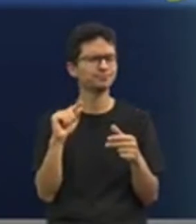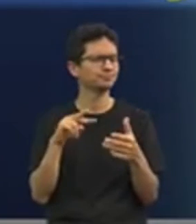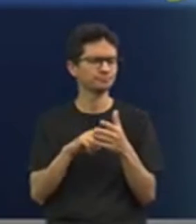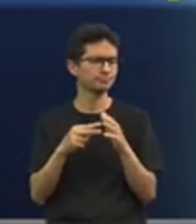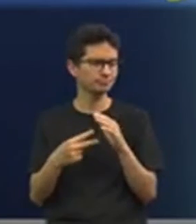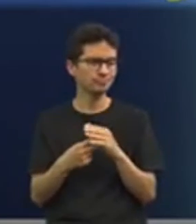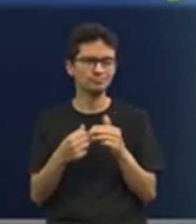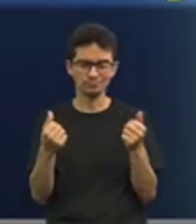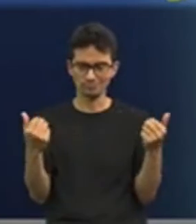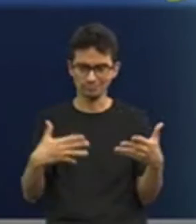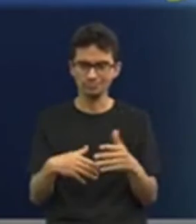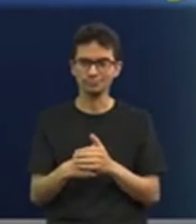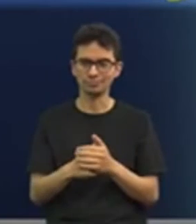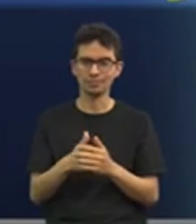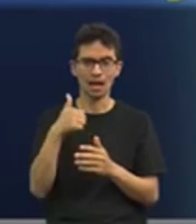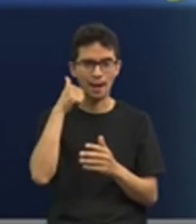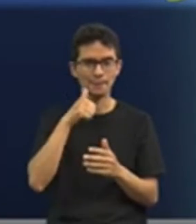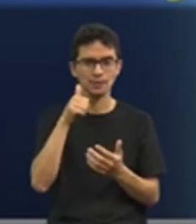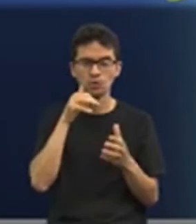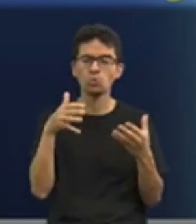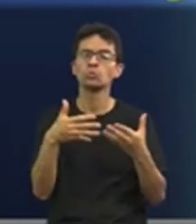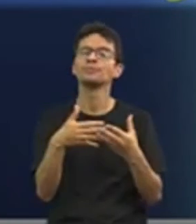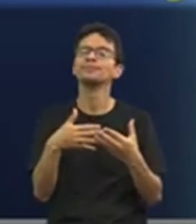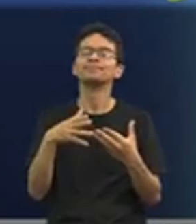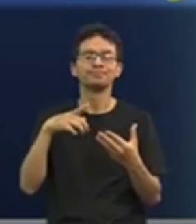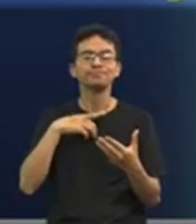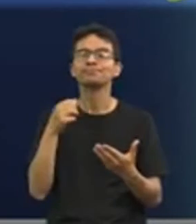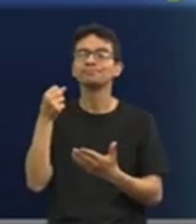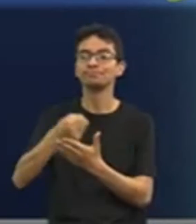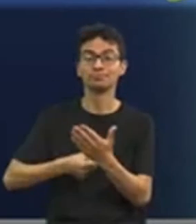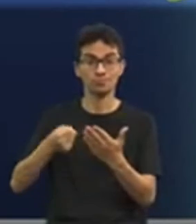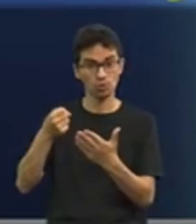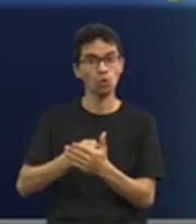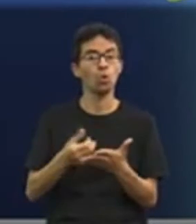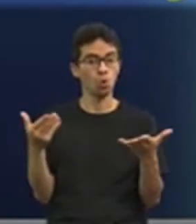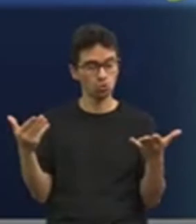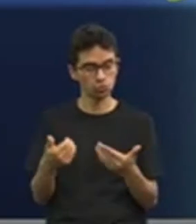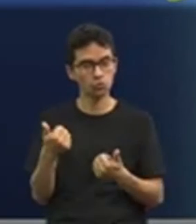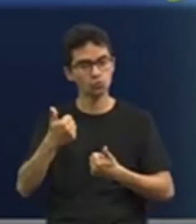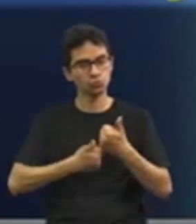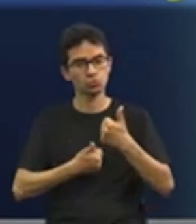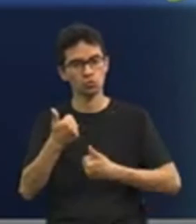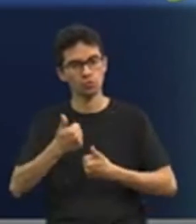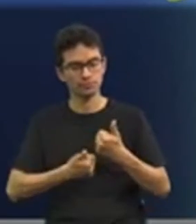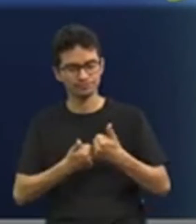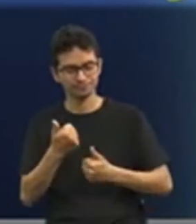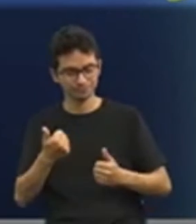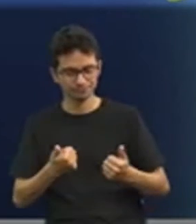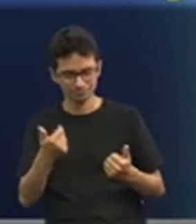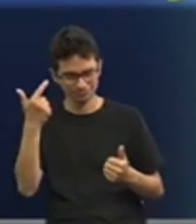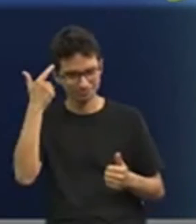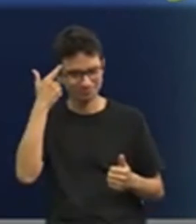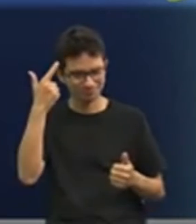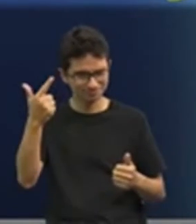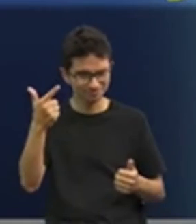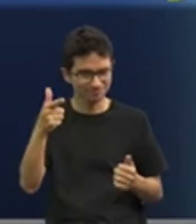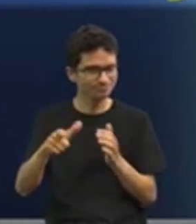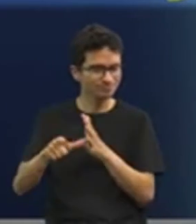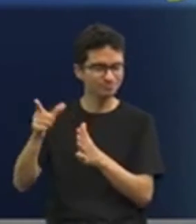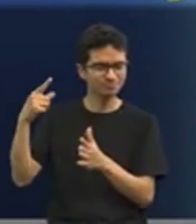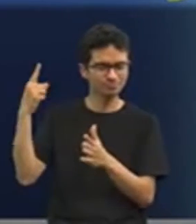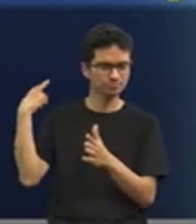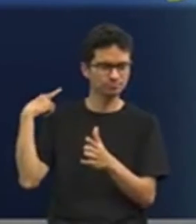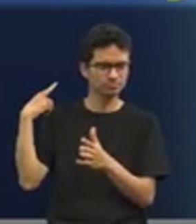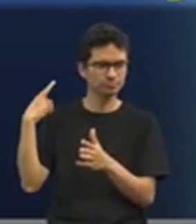tá embaixo as mulheres têm de enfrentar no esporte hoje Marta aí ele coloca para gente um pouquinho